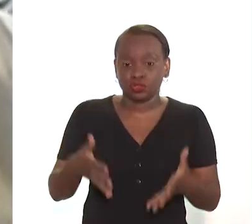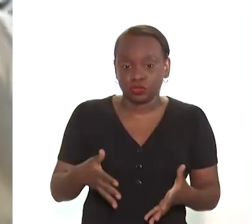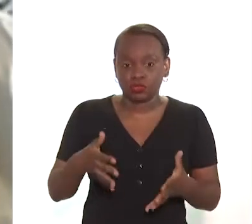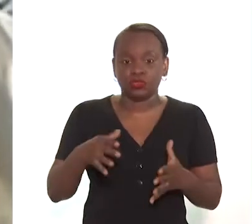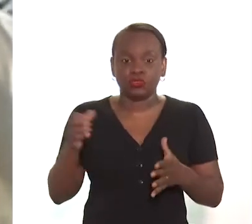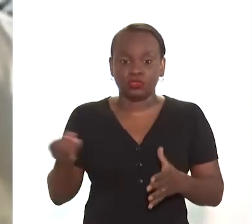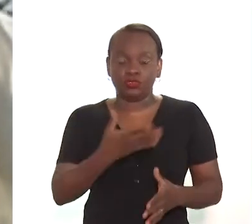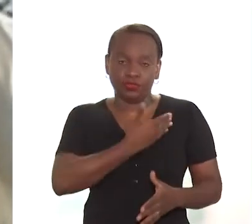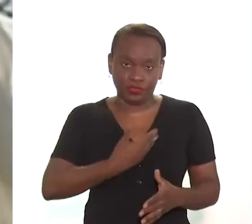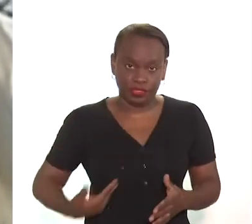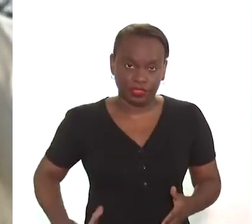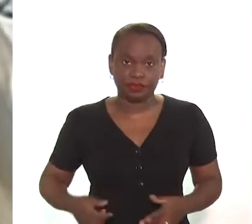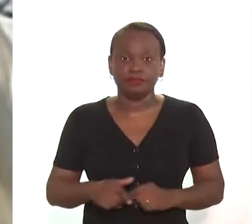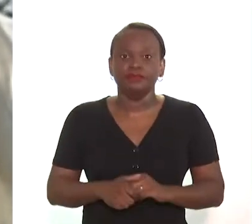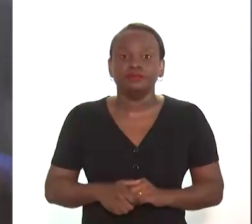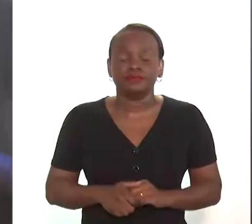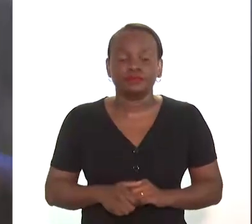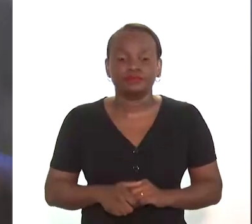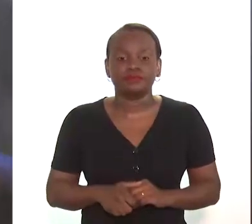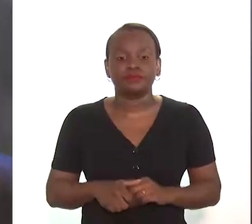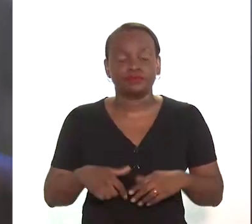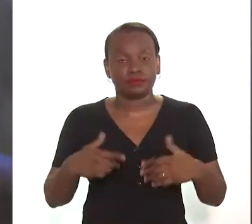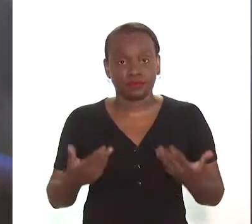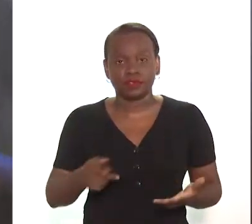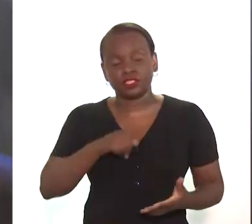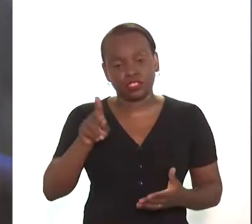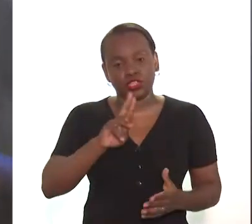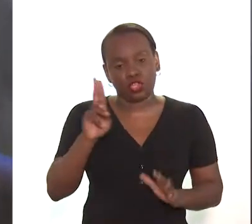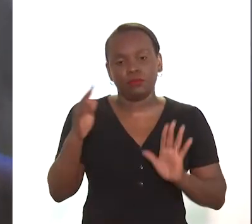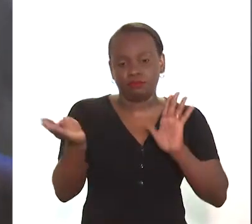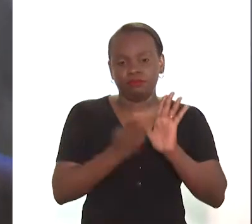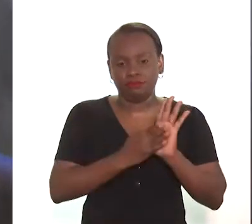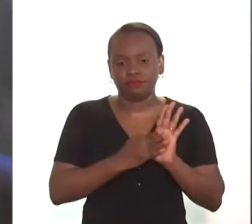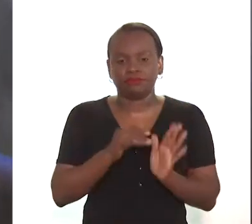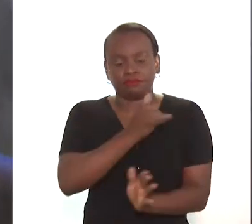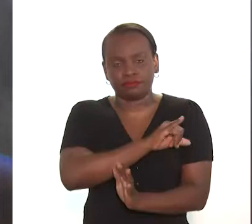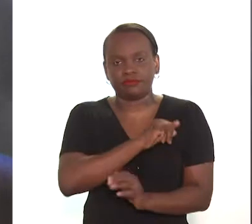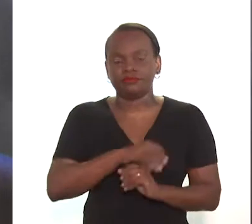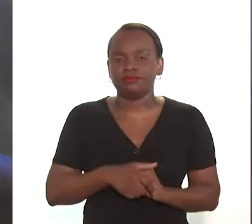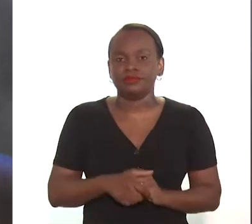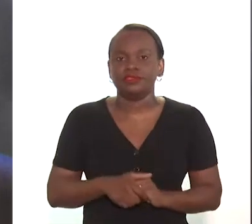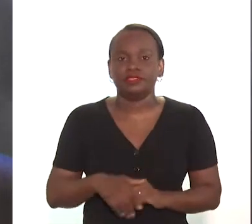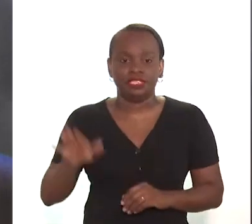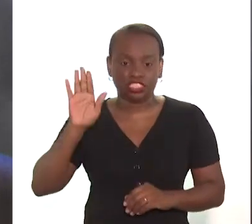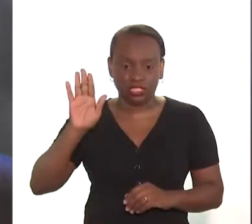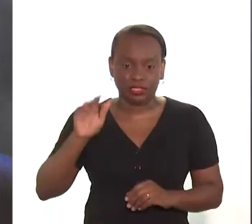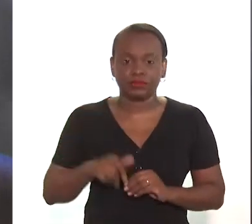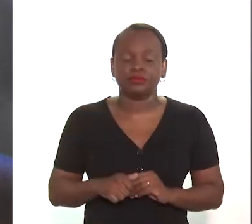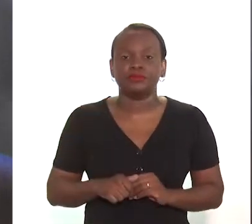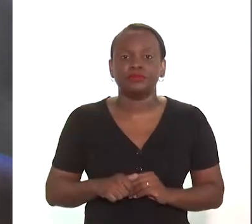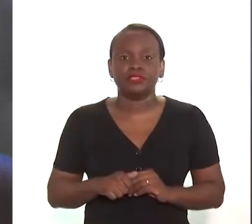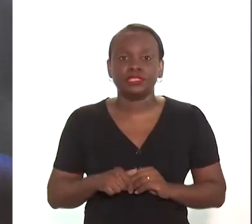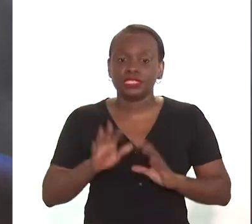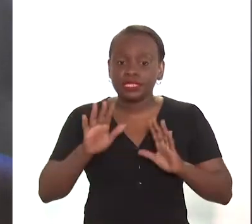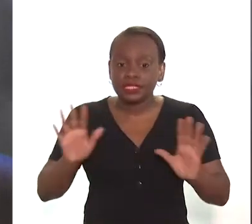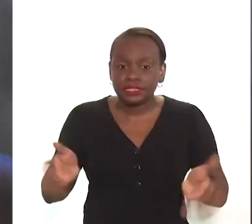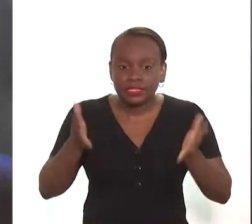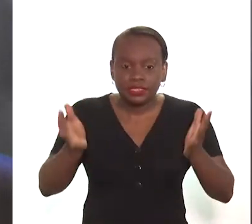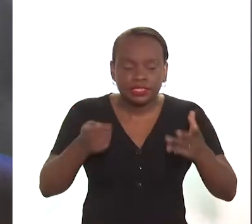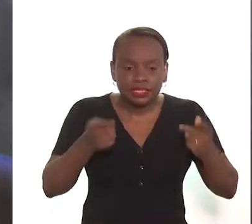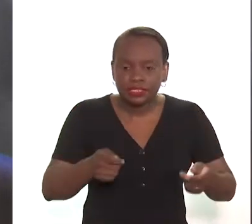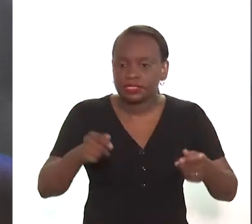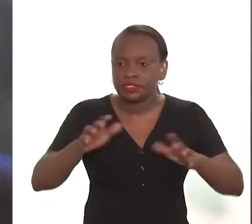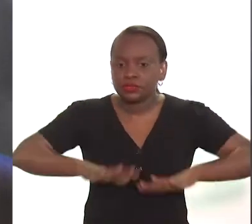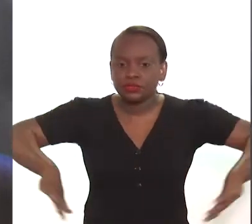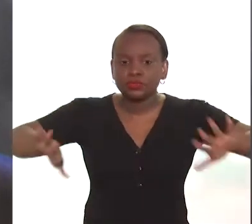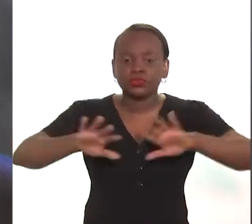da chegada desse novo governo. Aí nós nos candidatamos. a candidatura foi